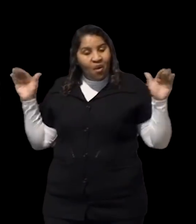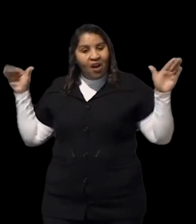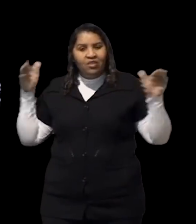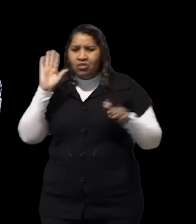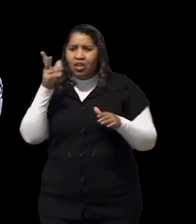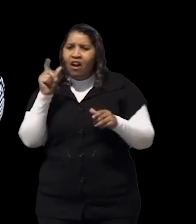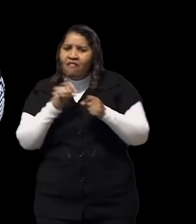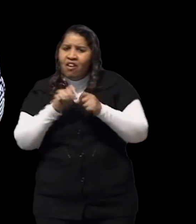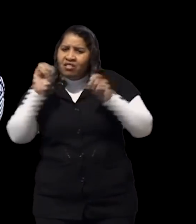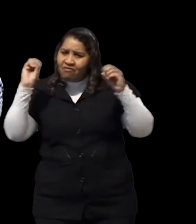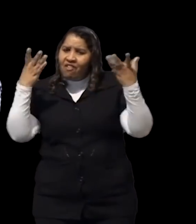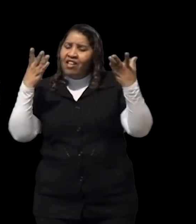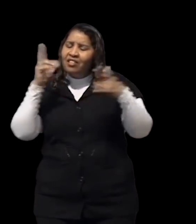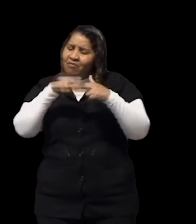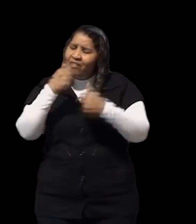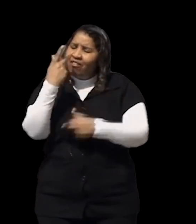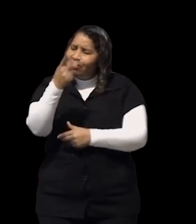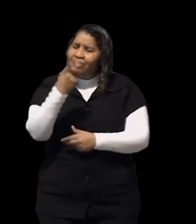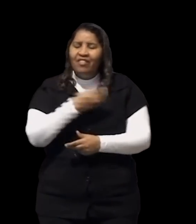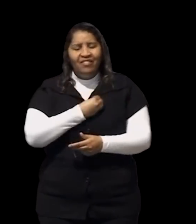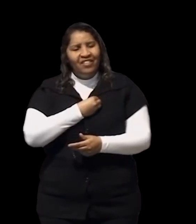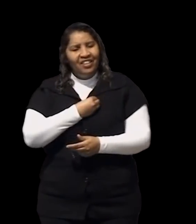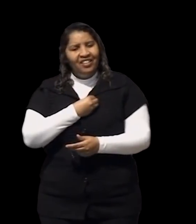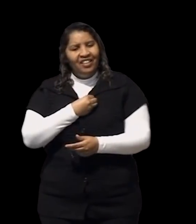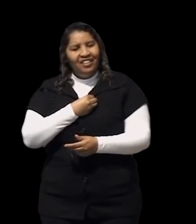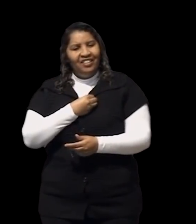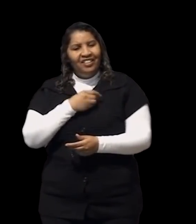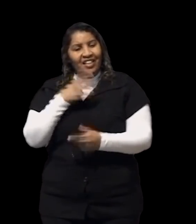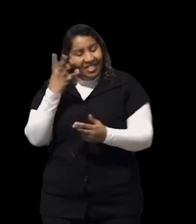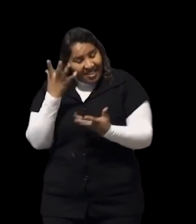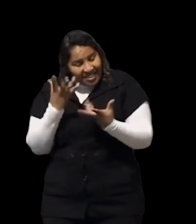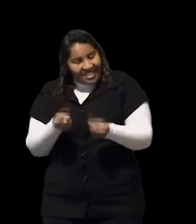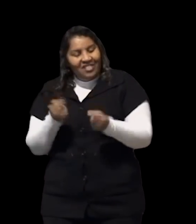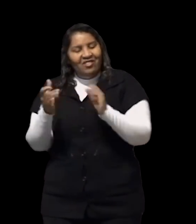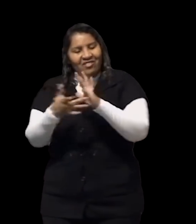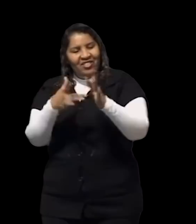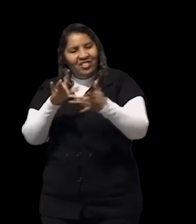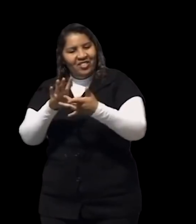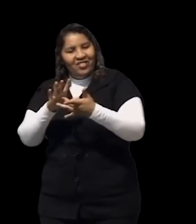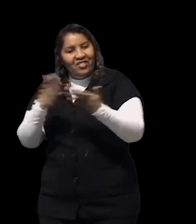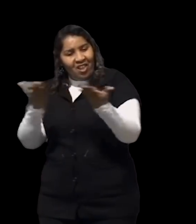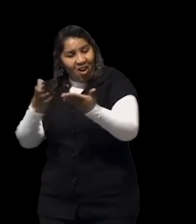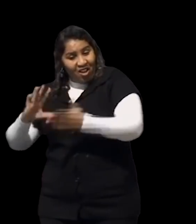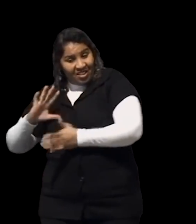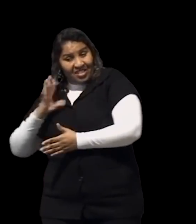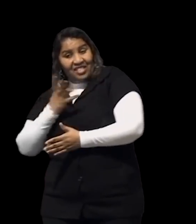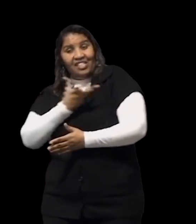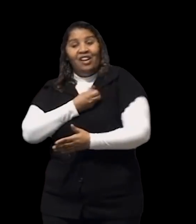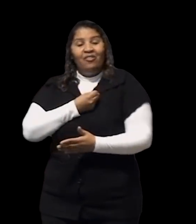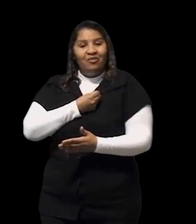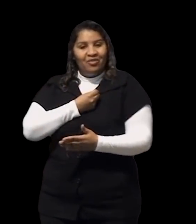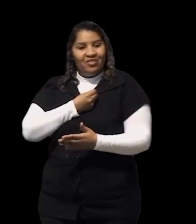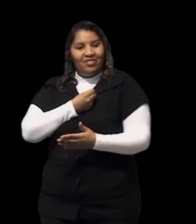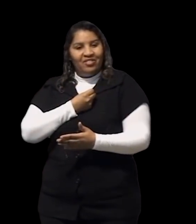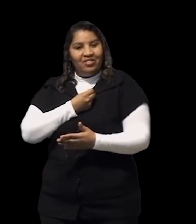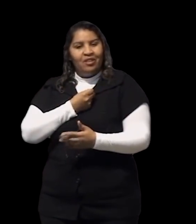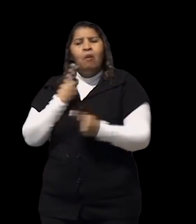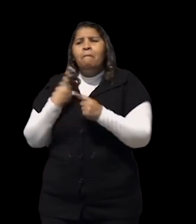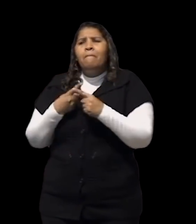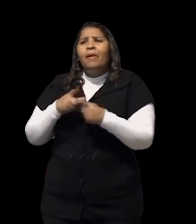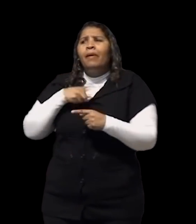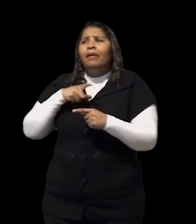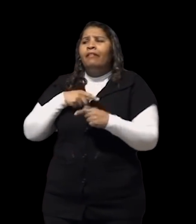o que alegria no céu é porque a razão da ligando só é porque alguém se arrepende e